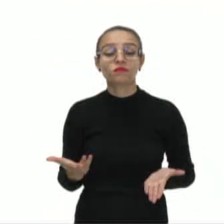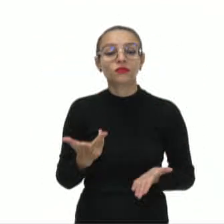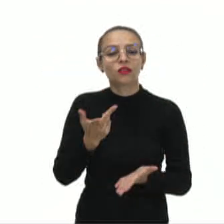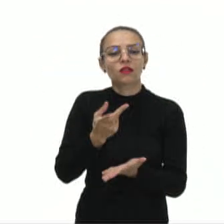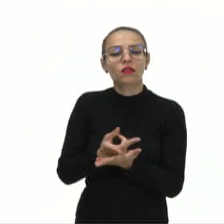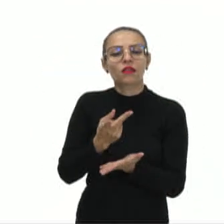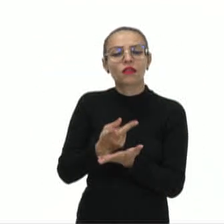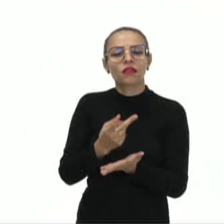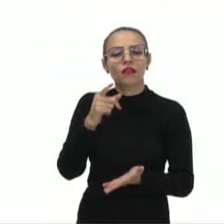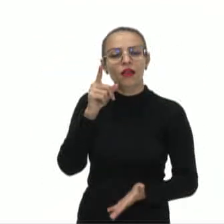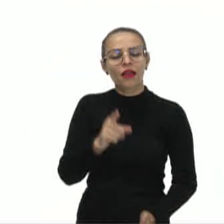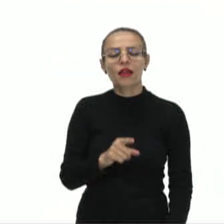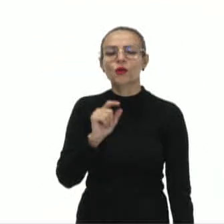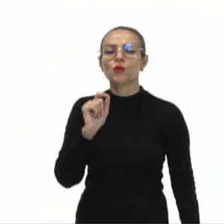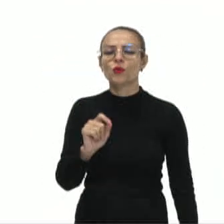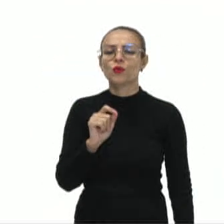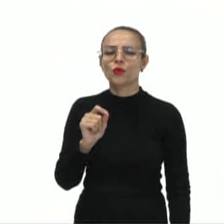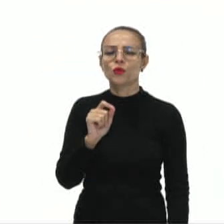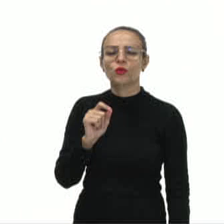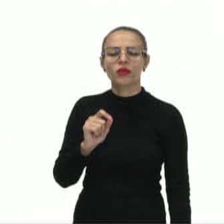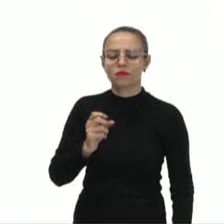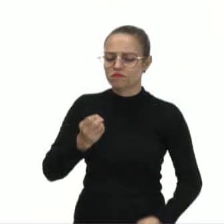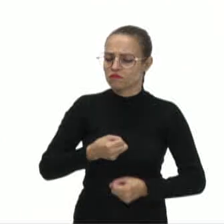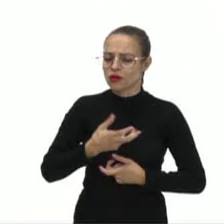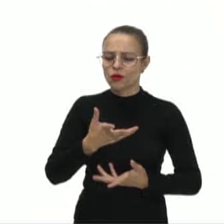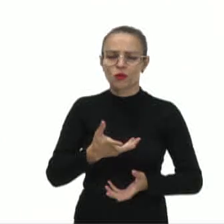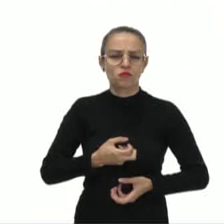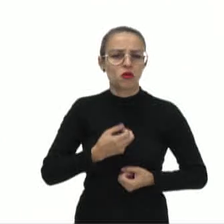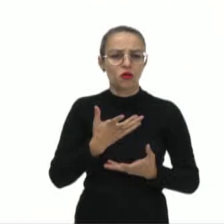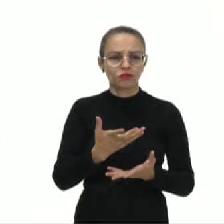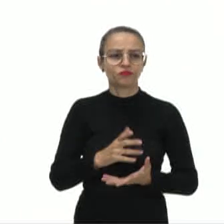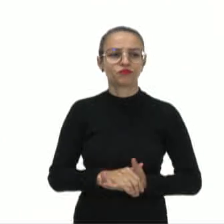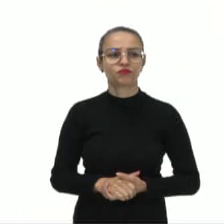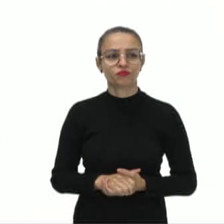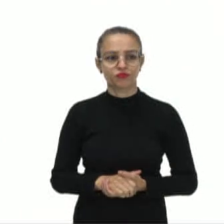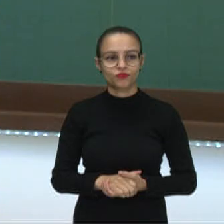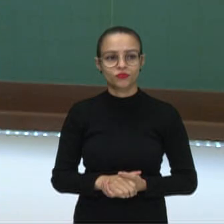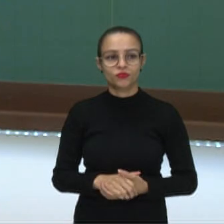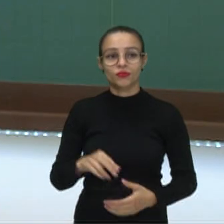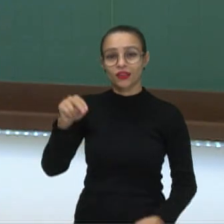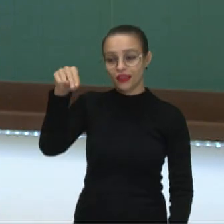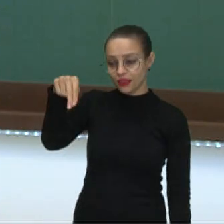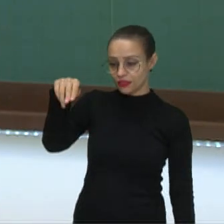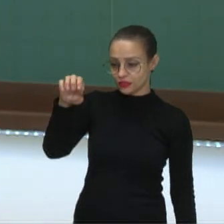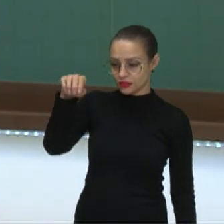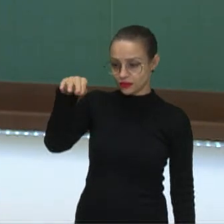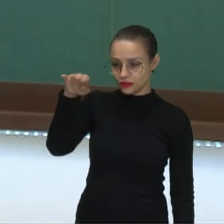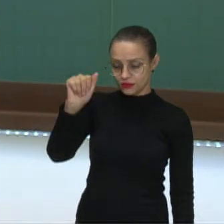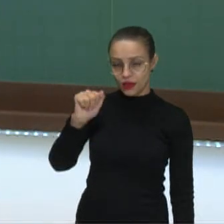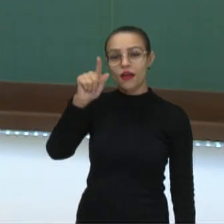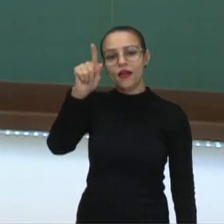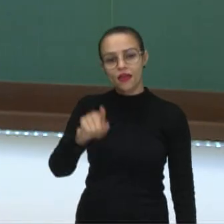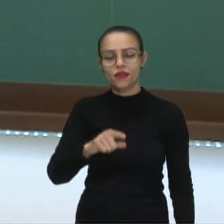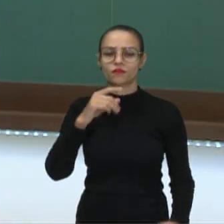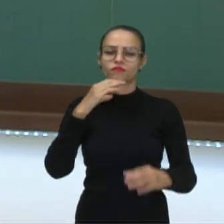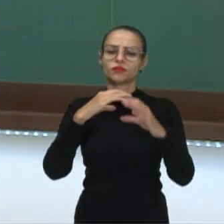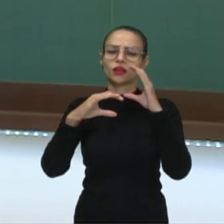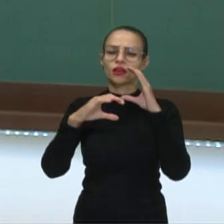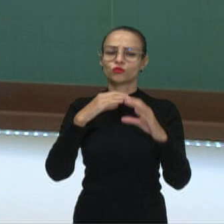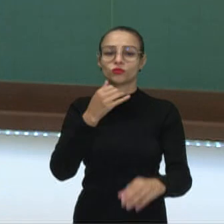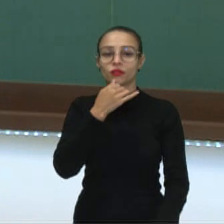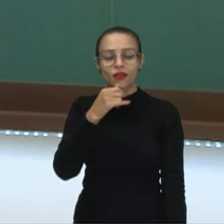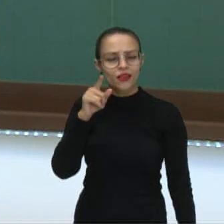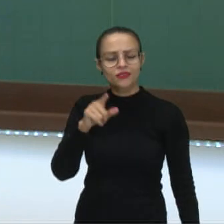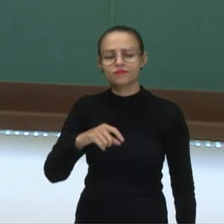um cimo isolado em toda a sua poesia. Nênia é um canto triste. Então, esse poema é um ícone da